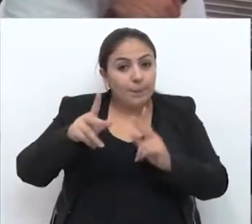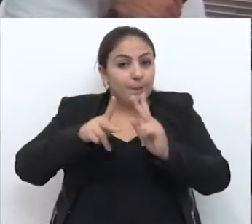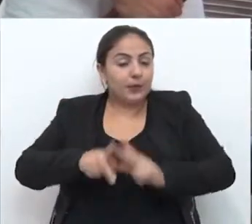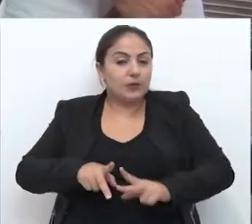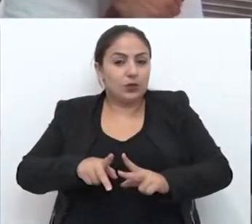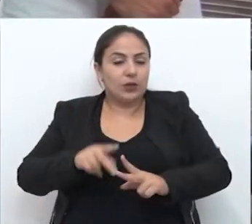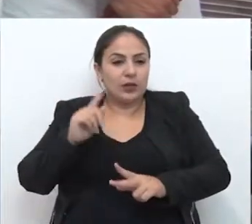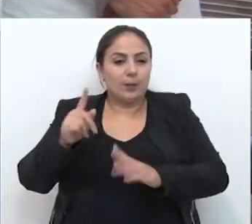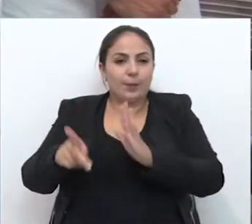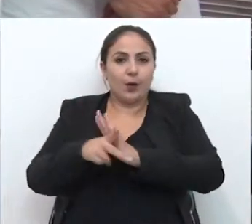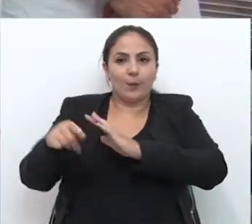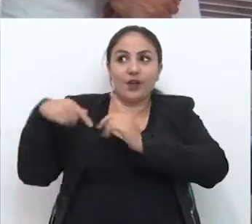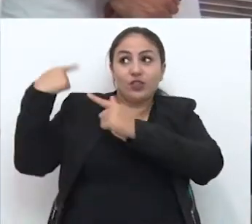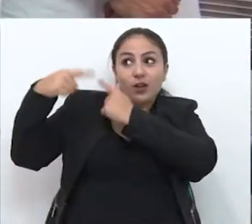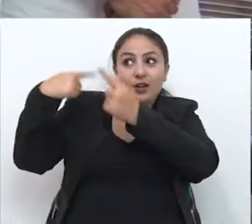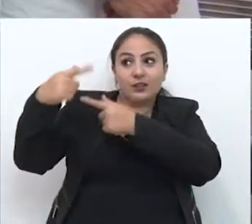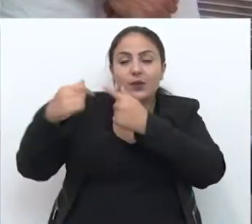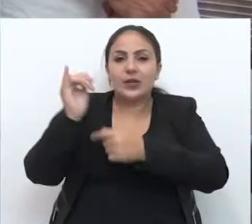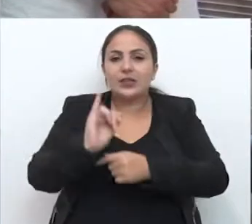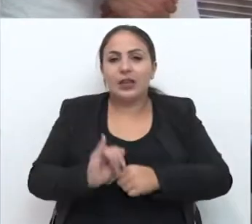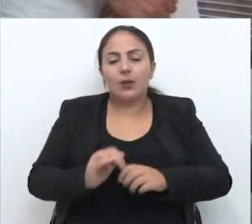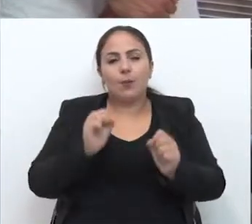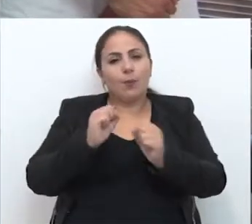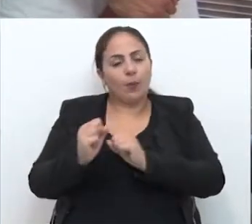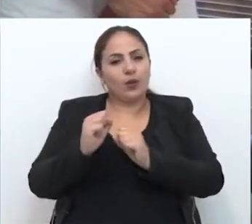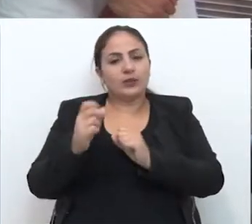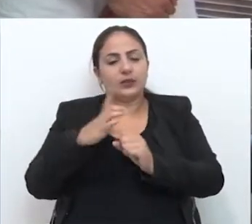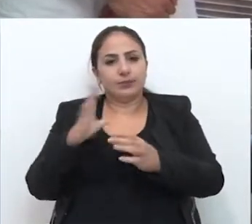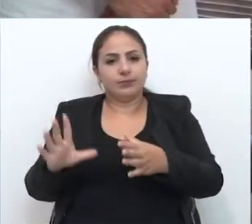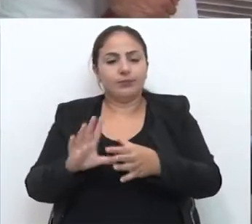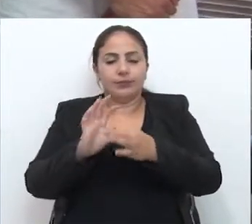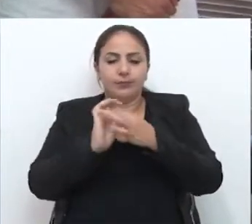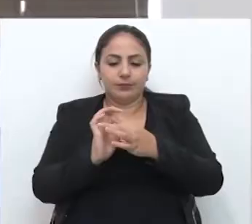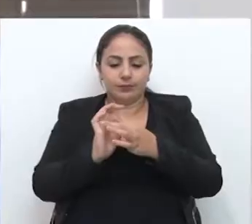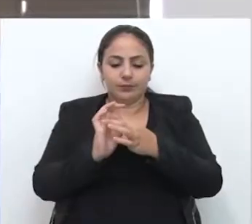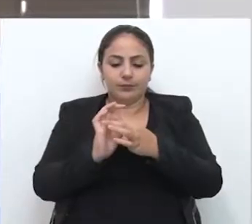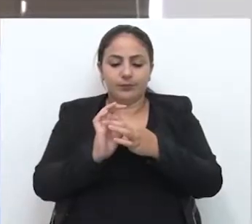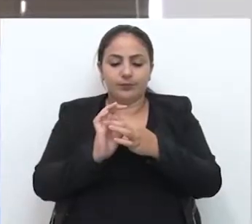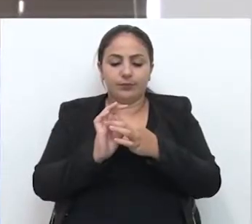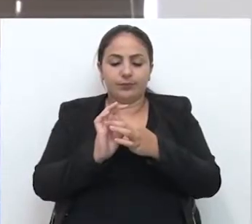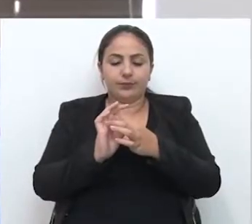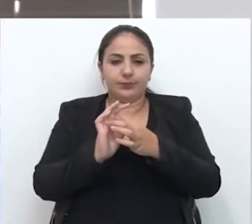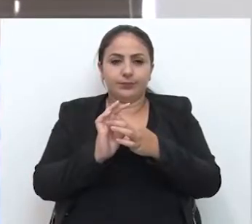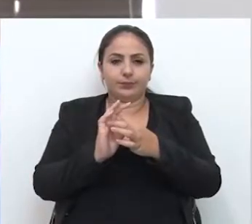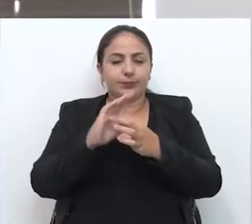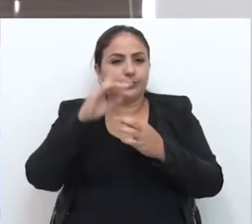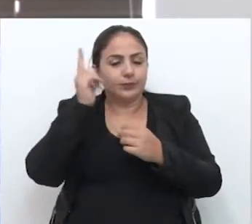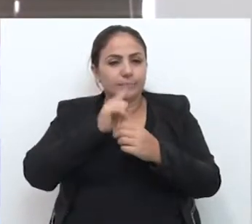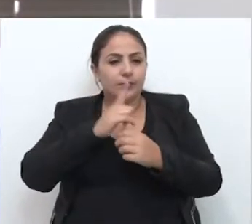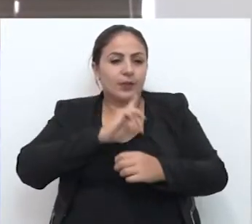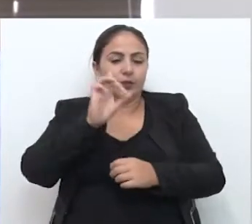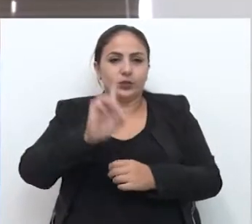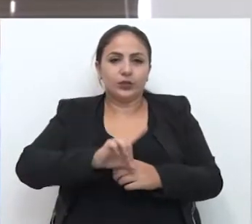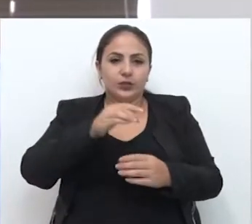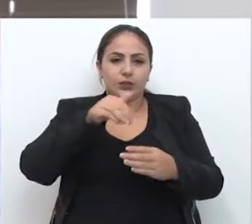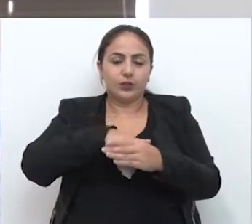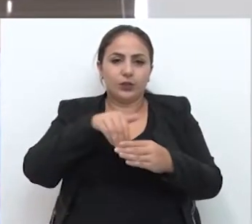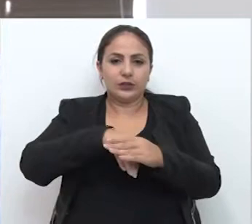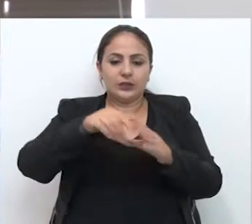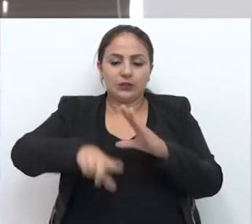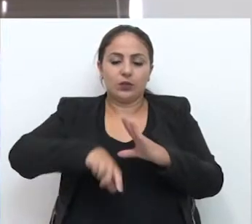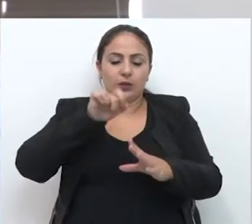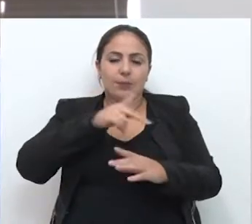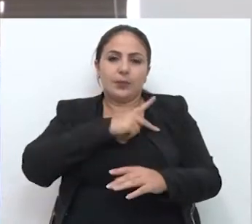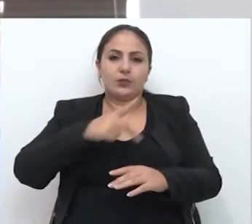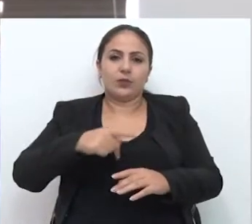aquelas pessoas descendentes italianos, de origem italiana, que têm possibilidade, têm condições de votar para que exerça o direito de votar e